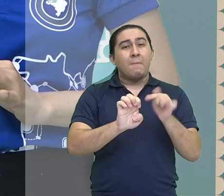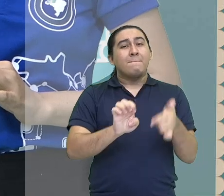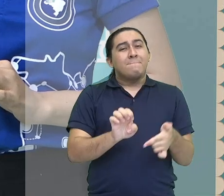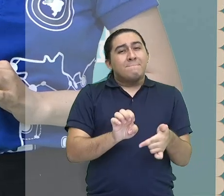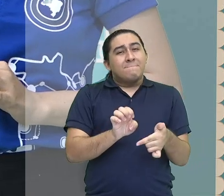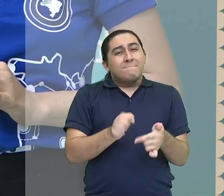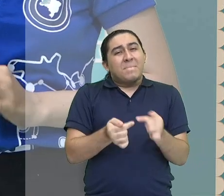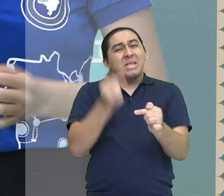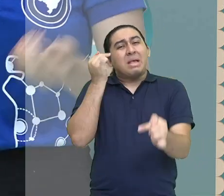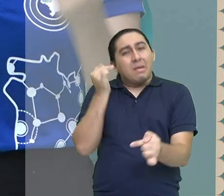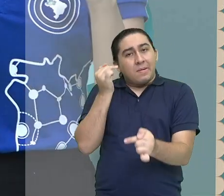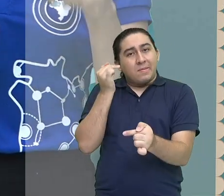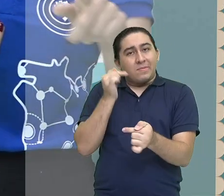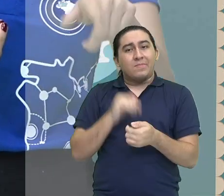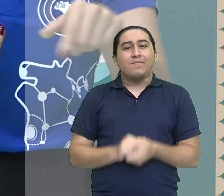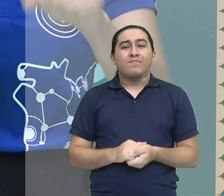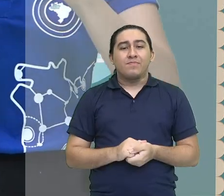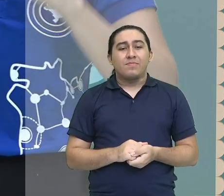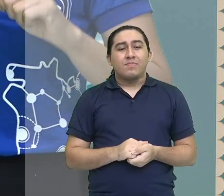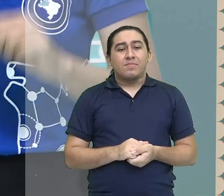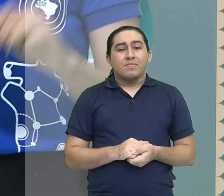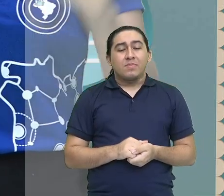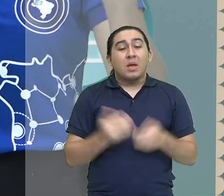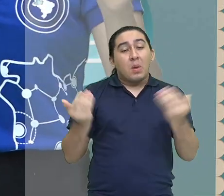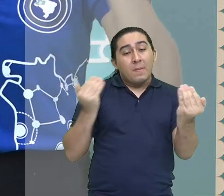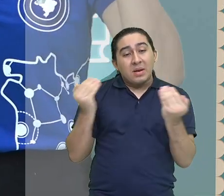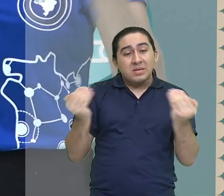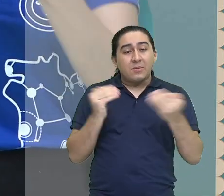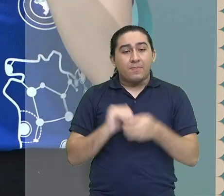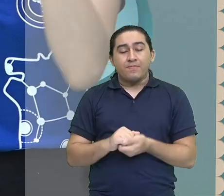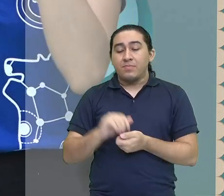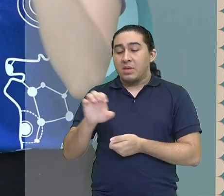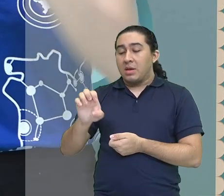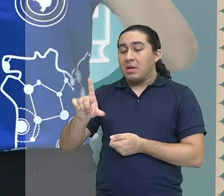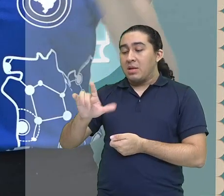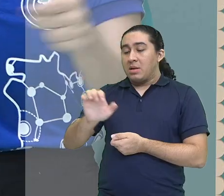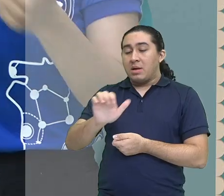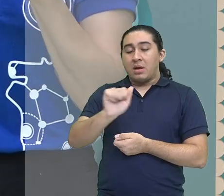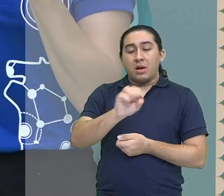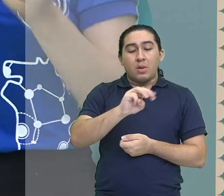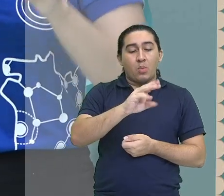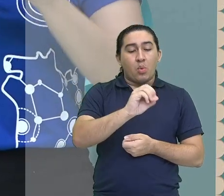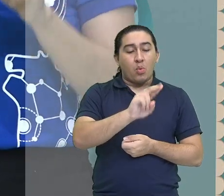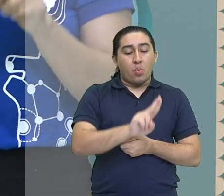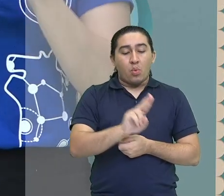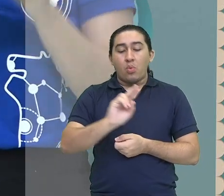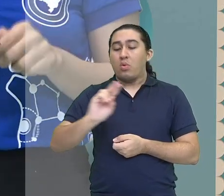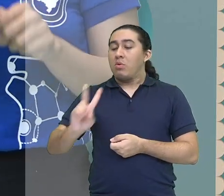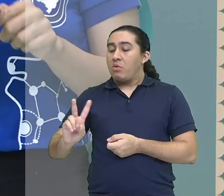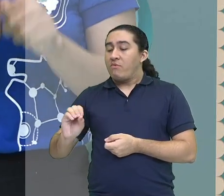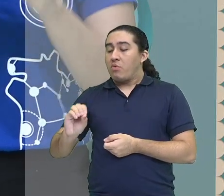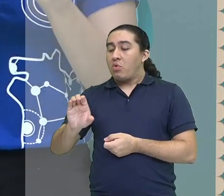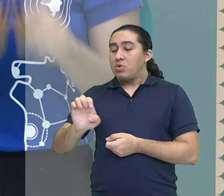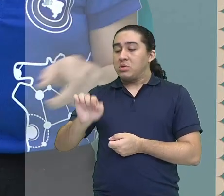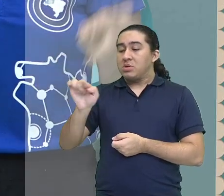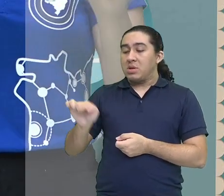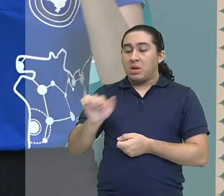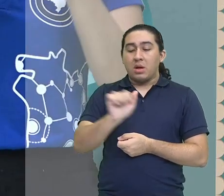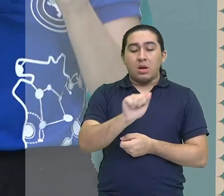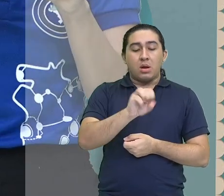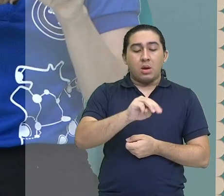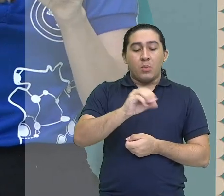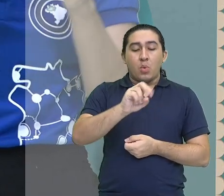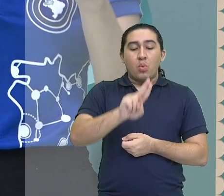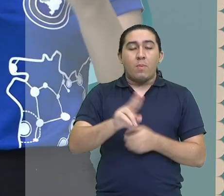STE, amaste. Agora veja os dois casos. Ele amou, você amou. Perceba que o você é